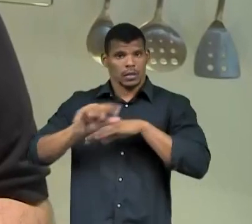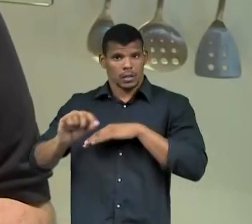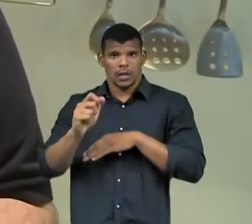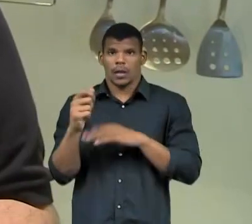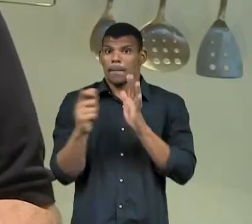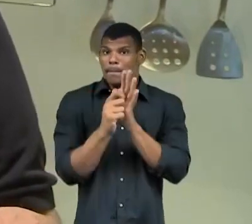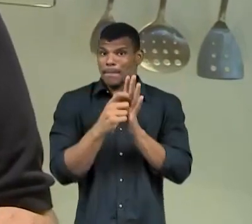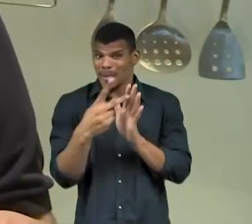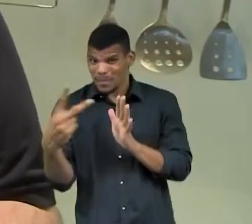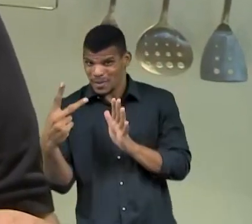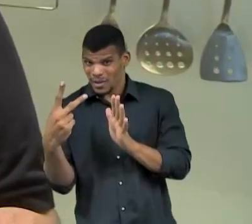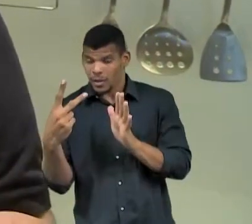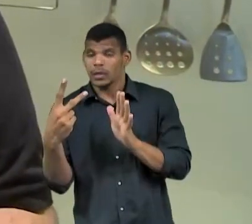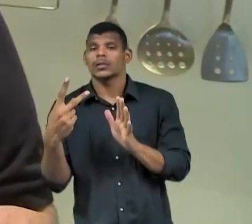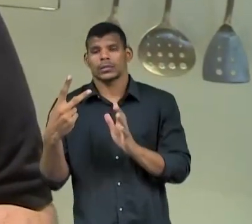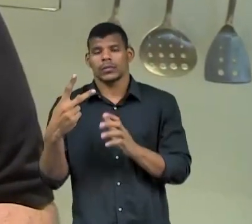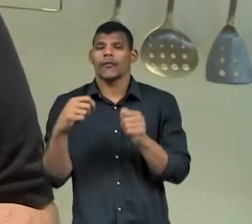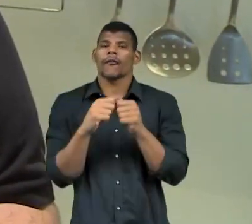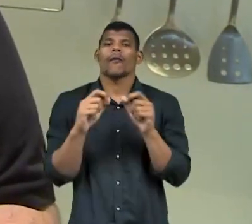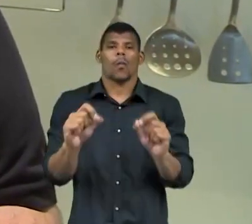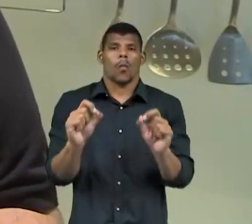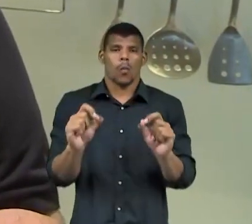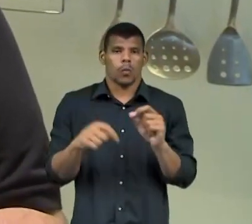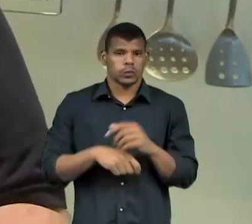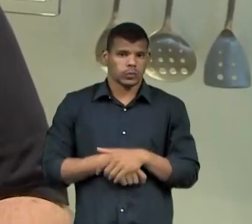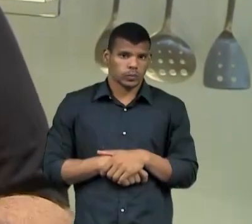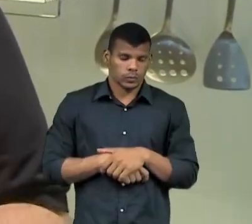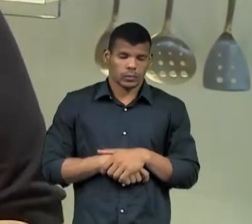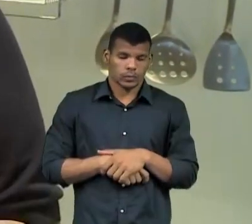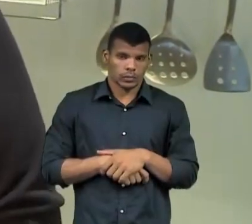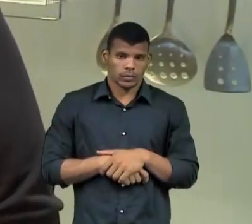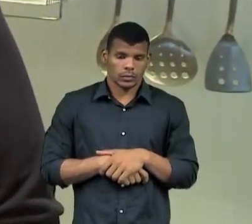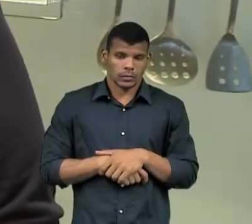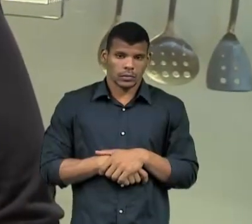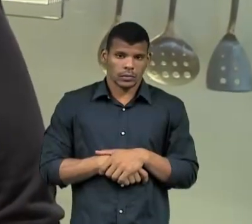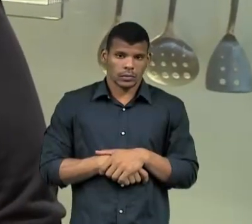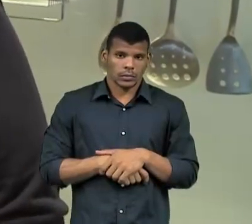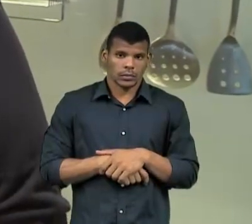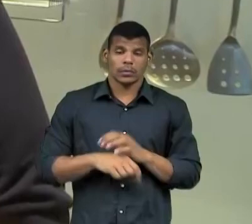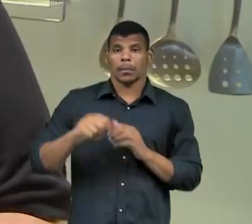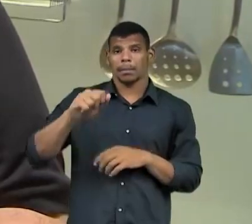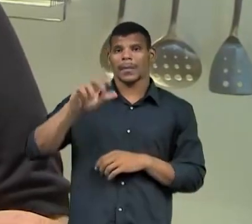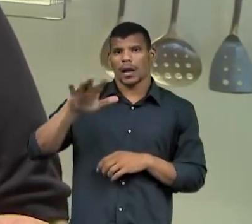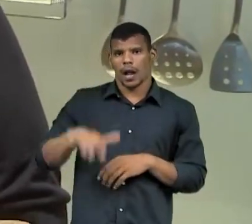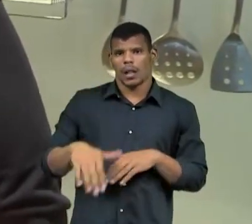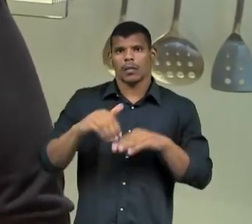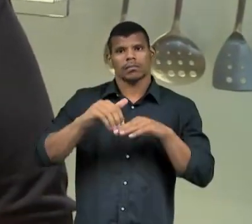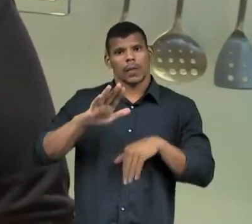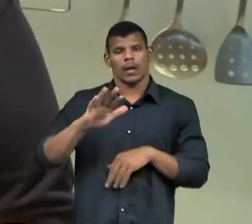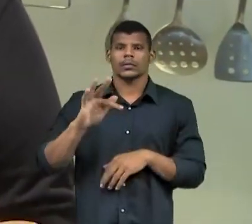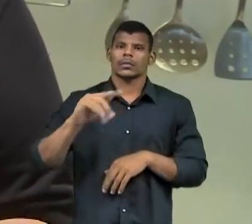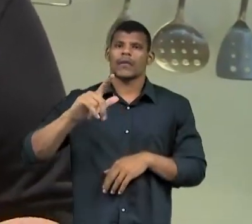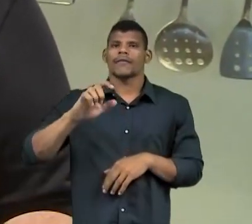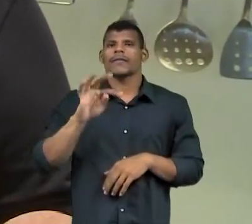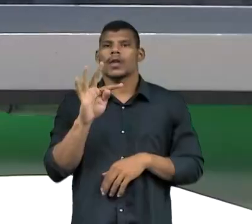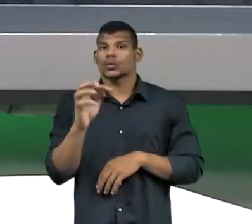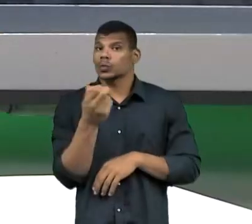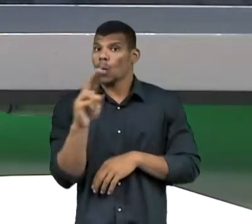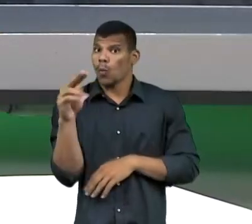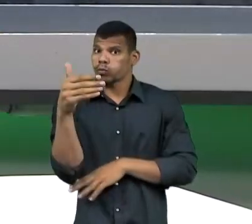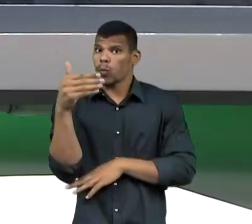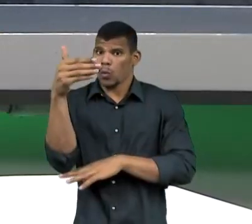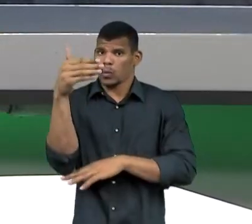aplicativo faz com que a gente tenha um custo operacional desses apartamentos bem mais baratos do que um flat ou mesmo um hotel.